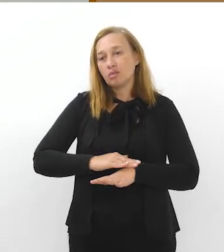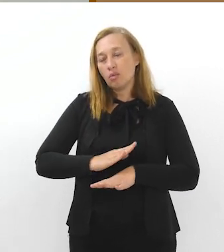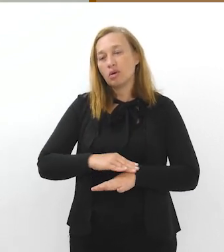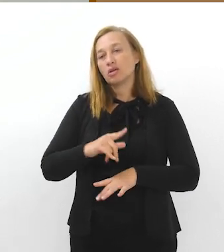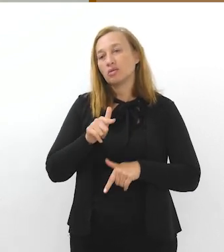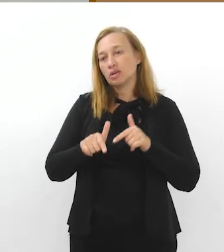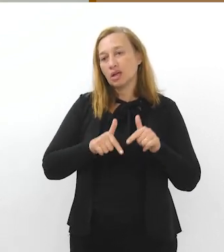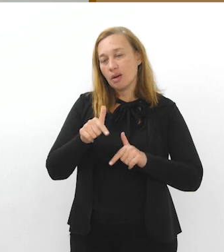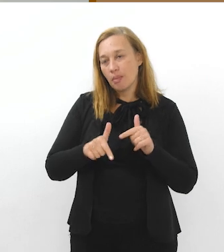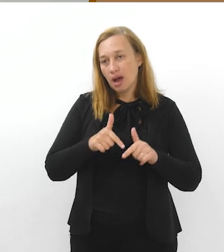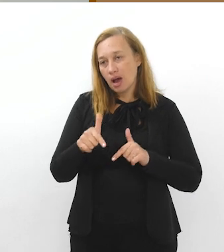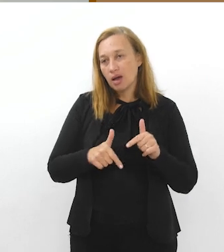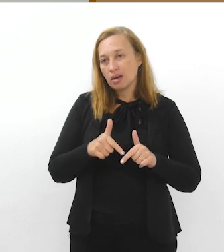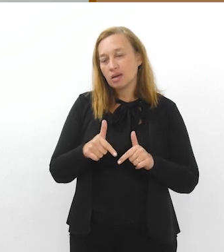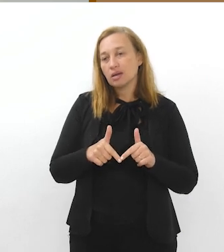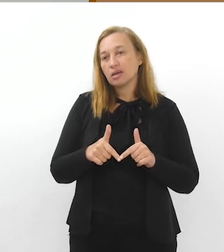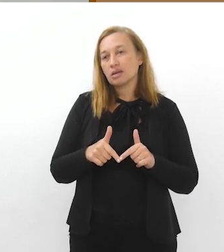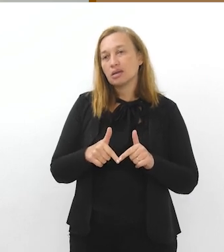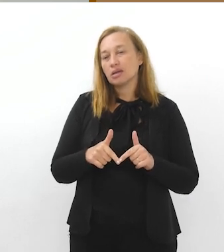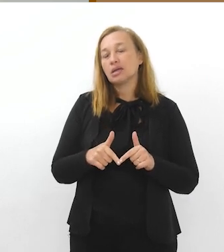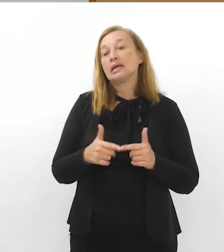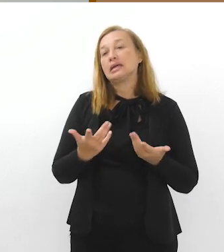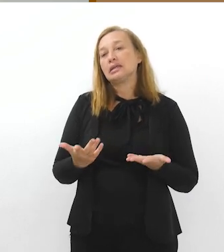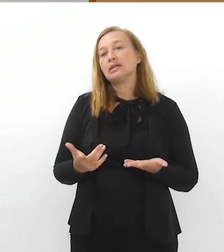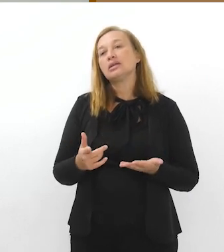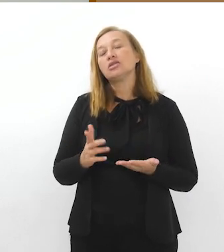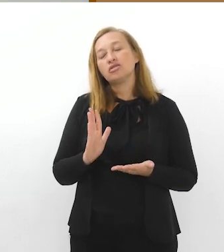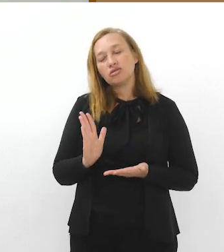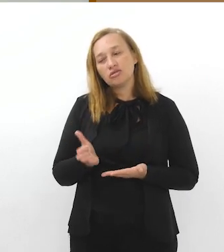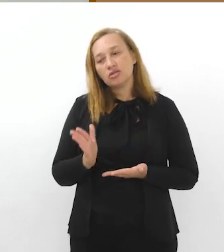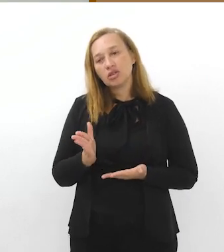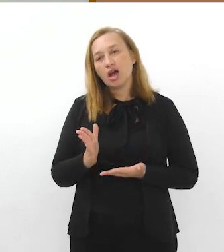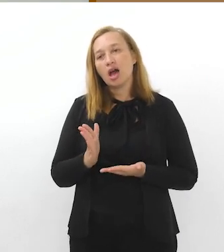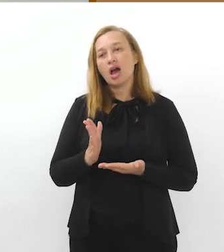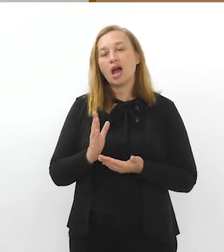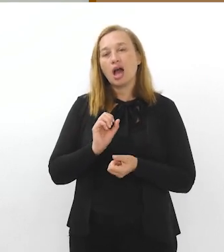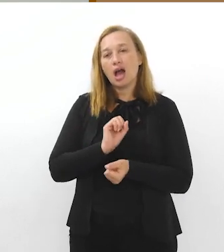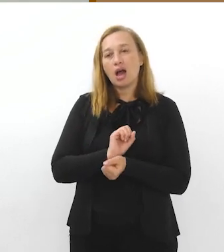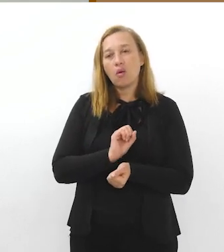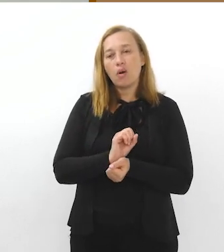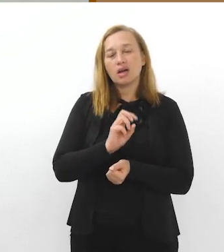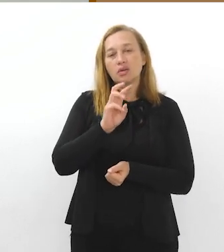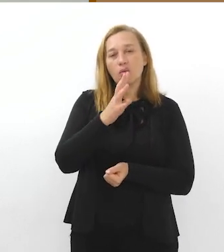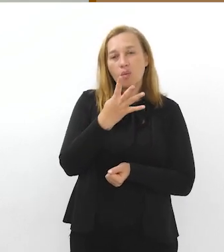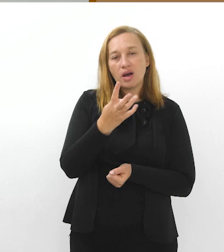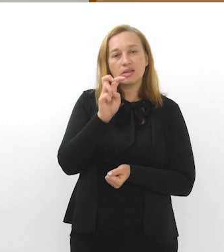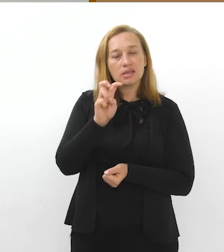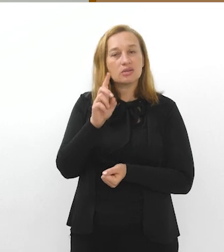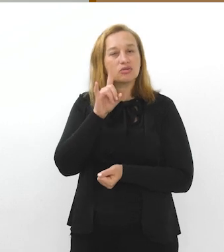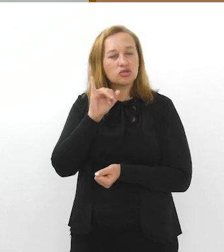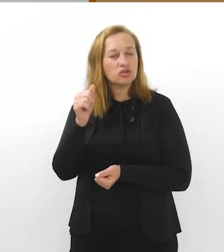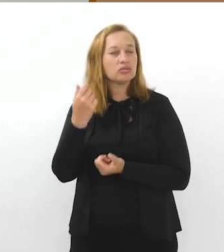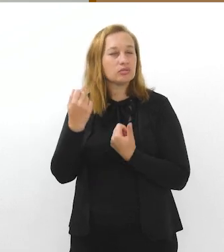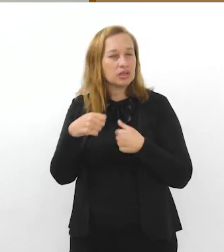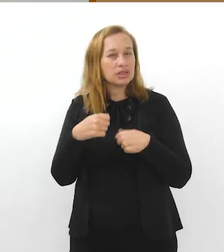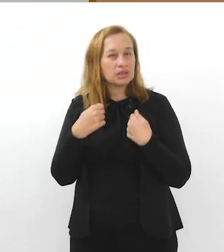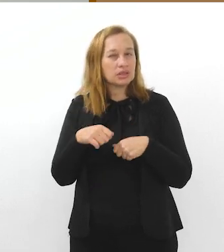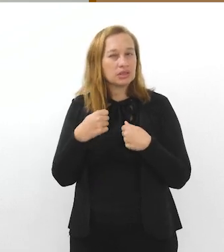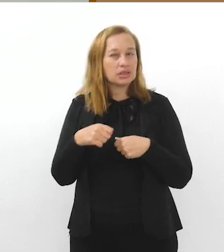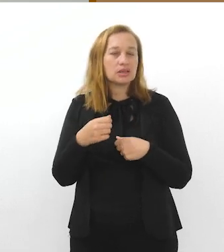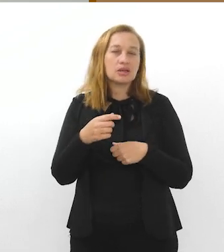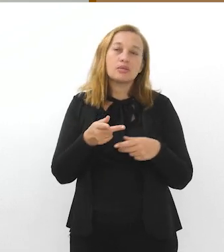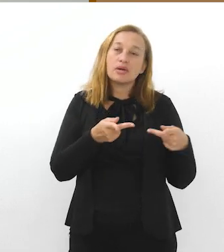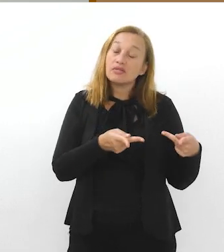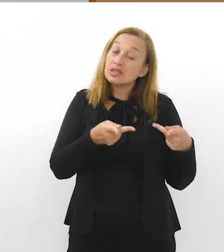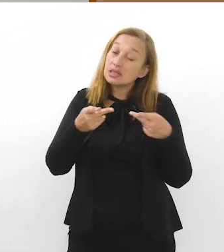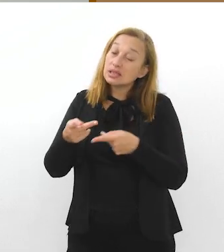Mas quando eu viajo, eu procuro, no país que eu estou, eu tenho o momento do trabalho, que sempre não é muito longo, né? Aí eu